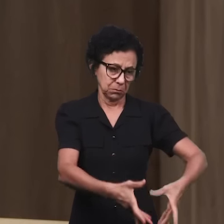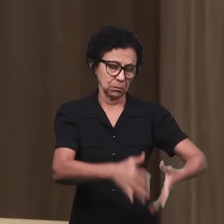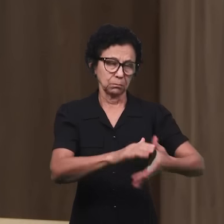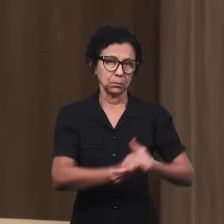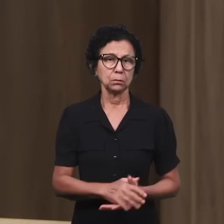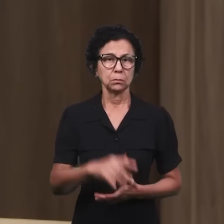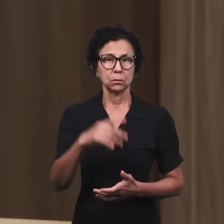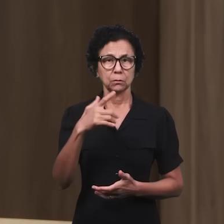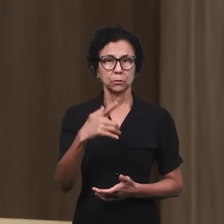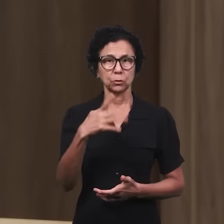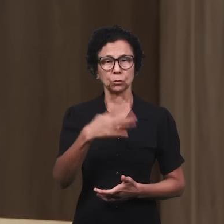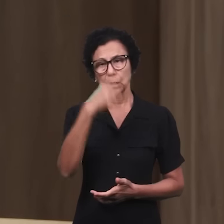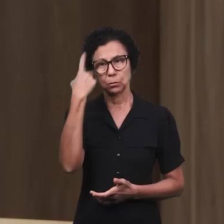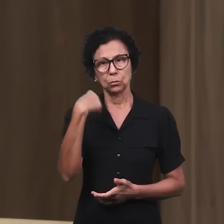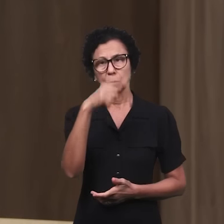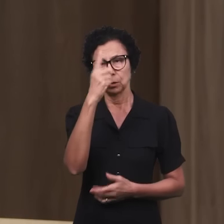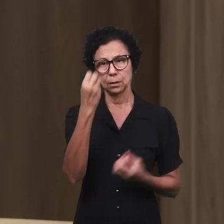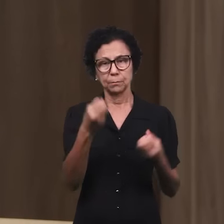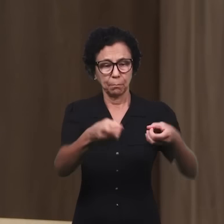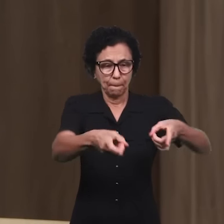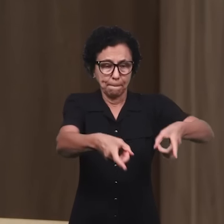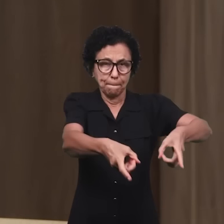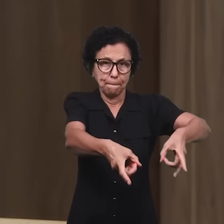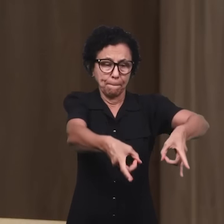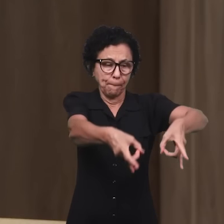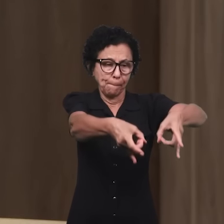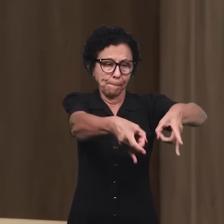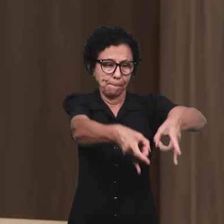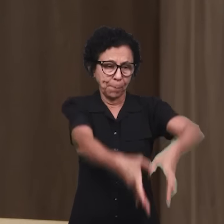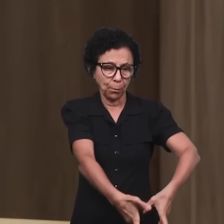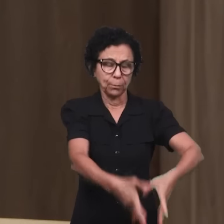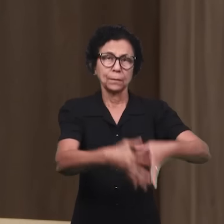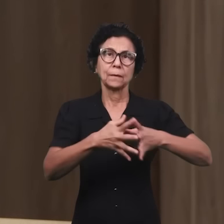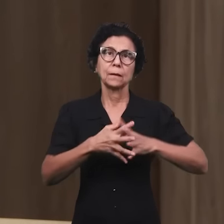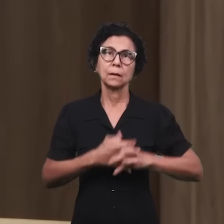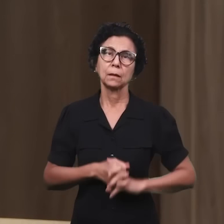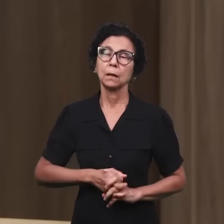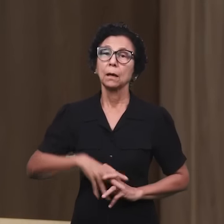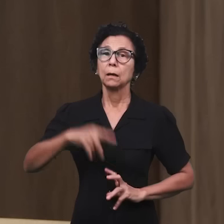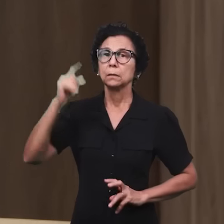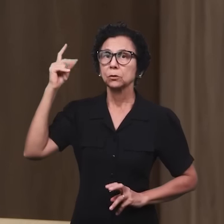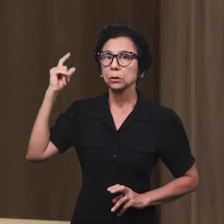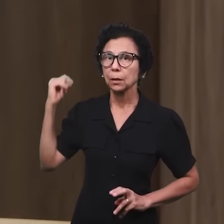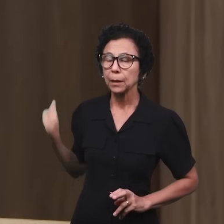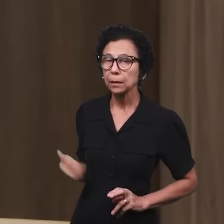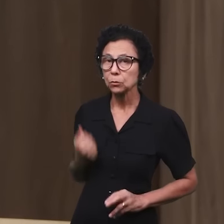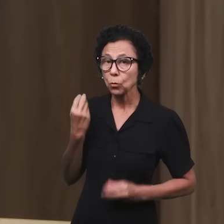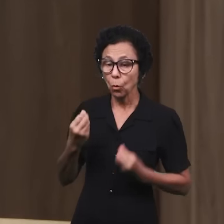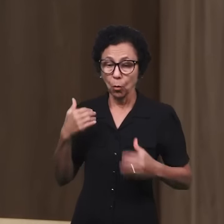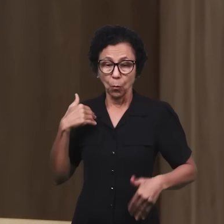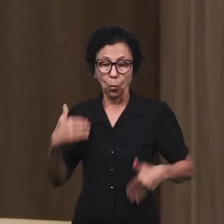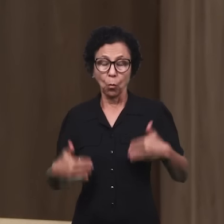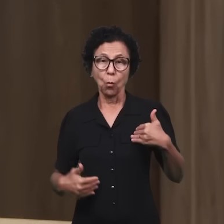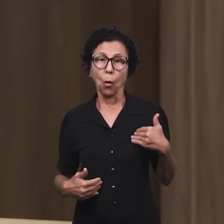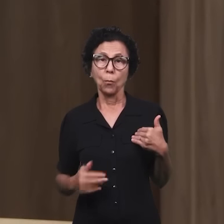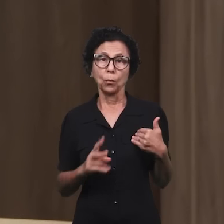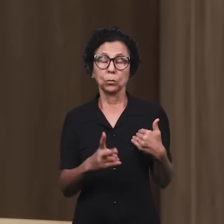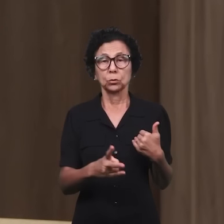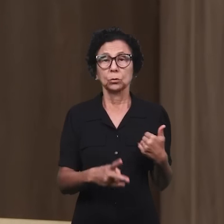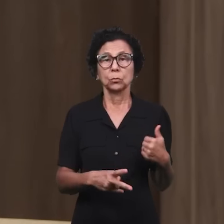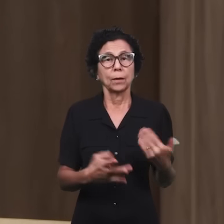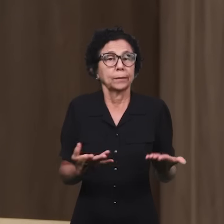no outro dia tinha que sepultar, porque se hoje não tem, imagina naquela época, recursos para manter o corpo, né? Então não tinha